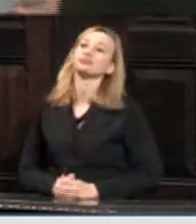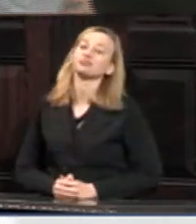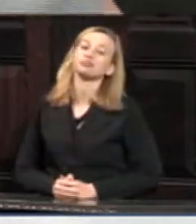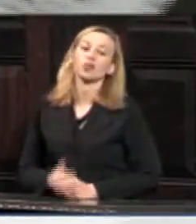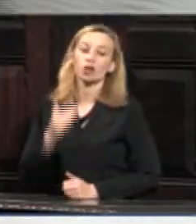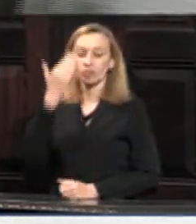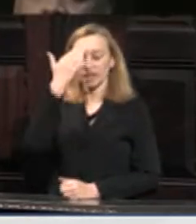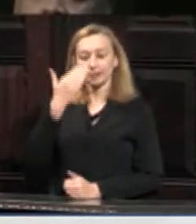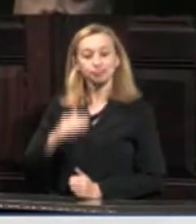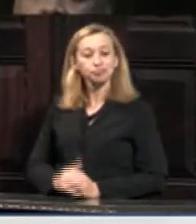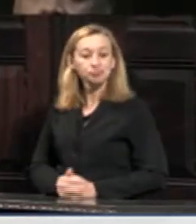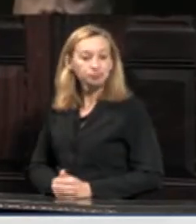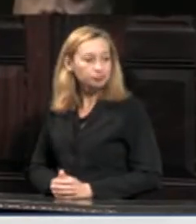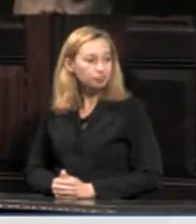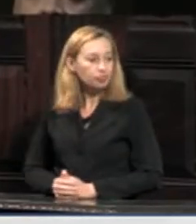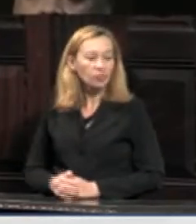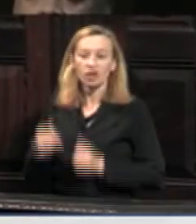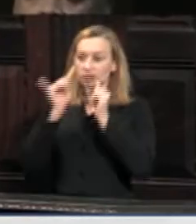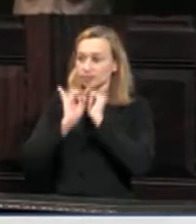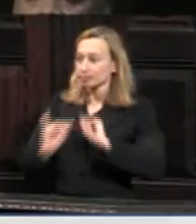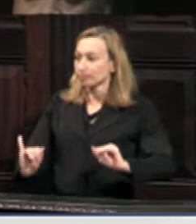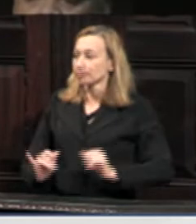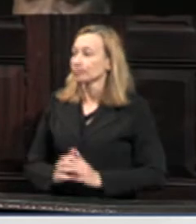Perfeito. Anuncio.